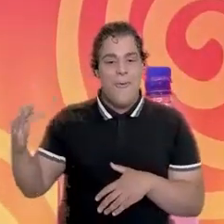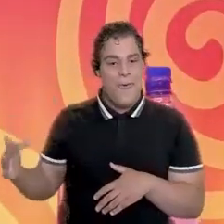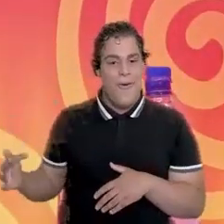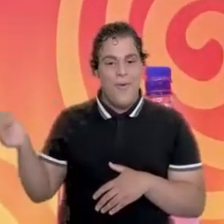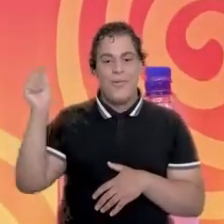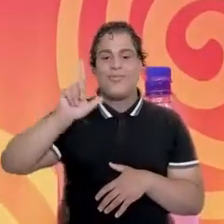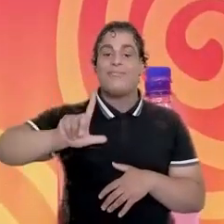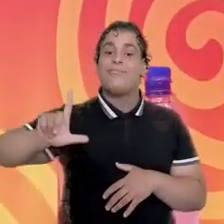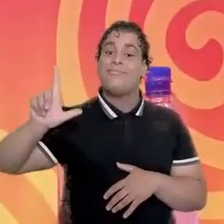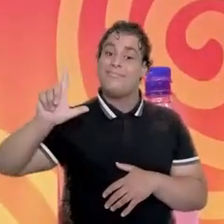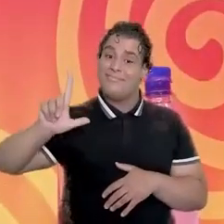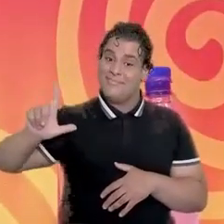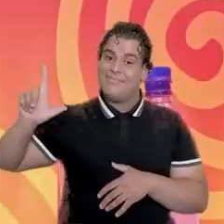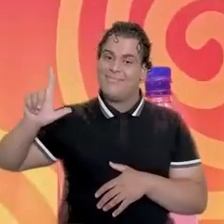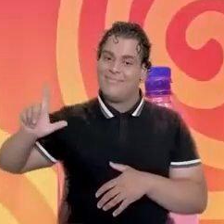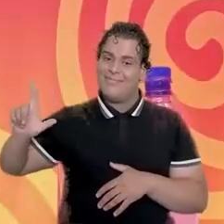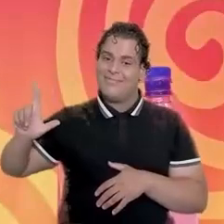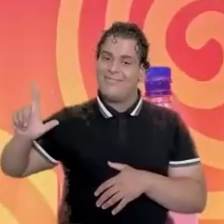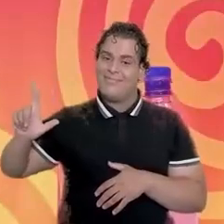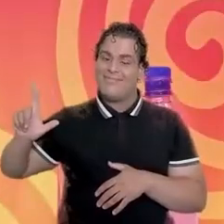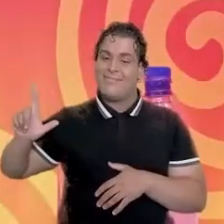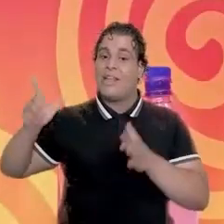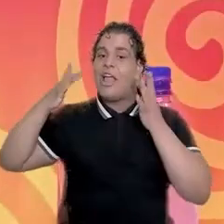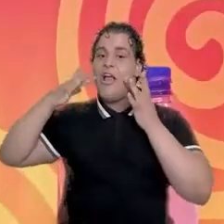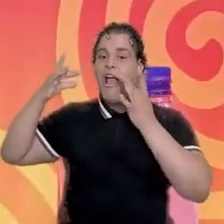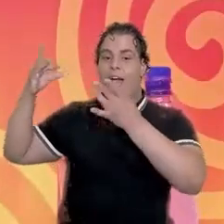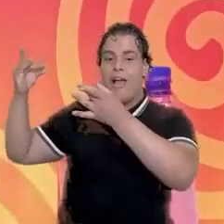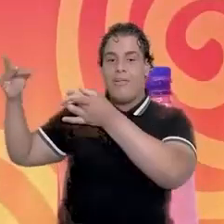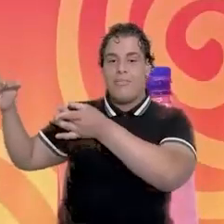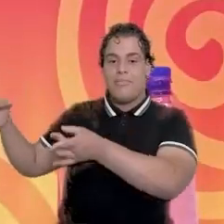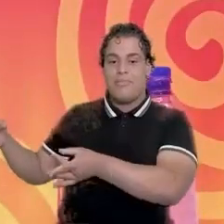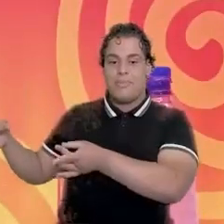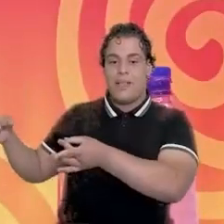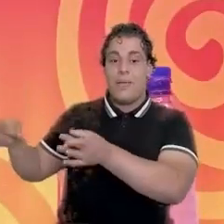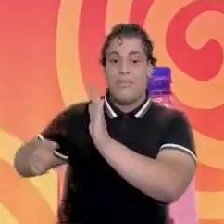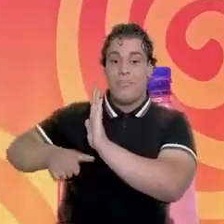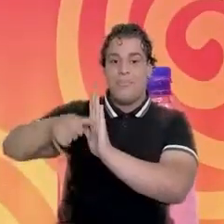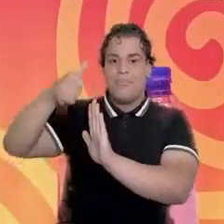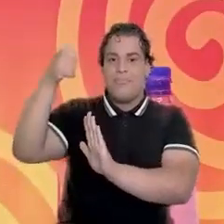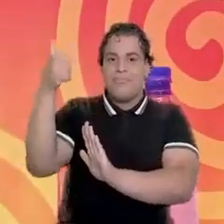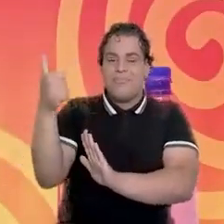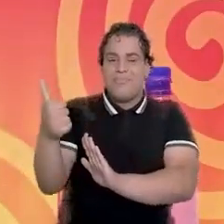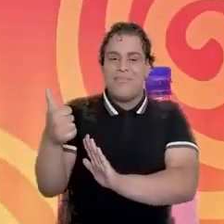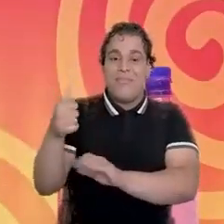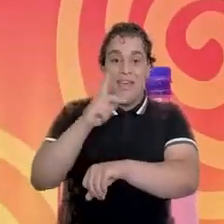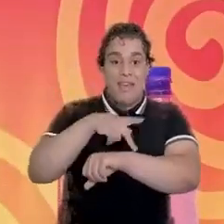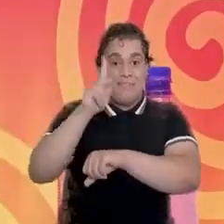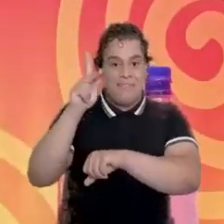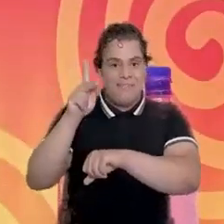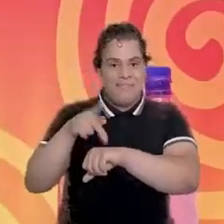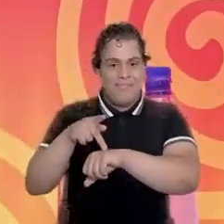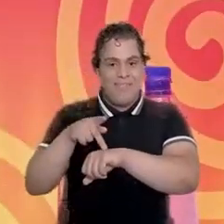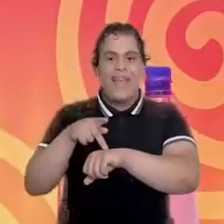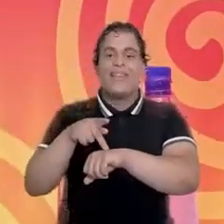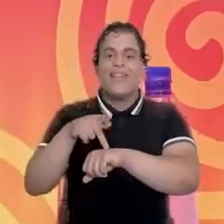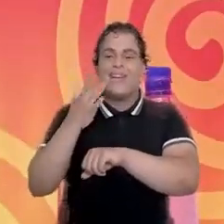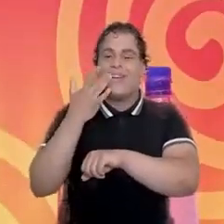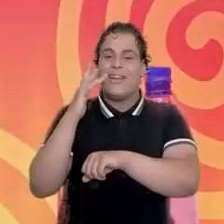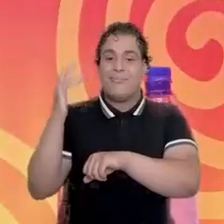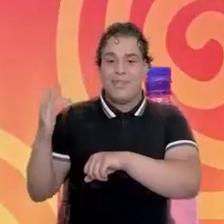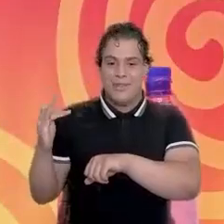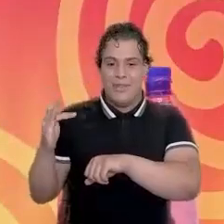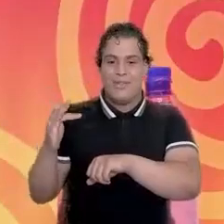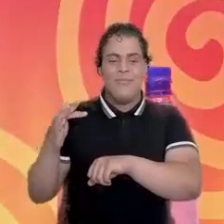Ela traja camiseta de botões de mangas curtas branca, estampada com listras verticais azuis e calça jeans larga. Usa